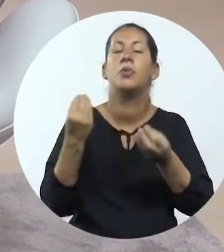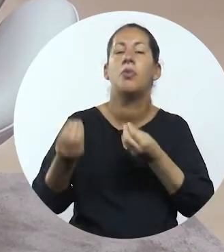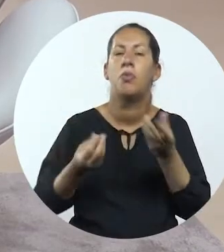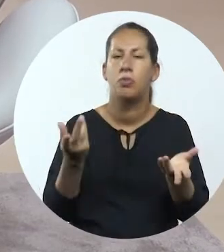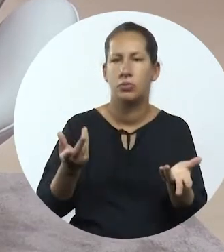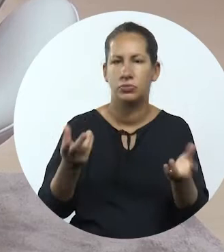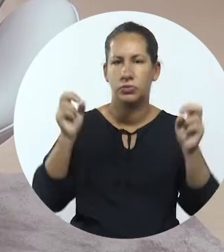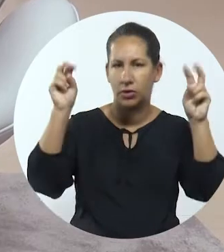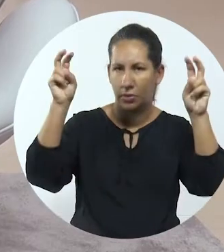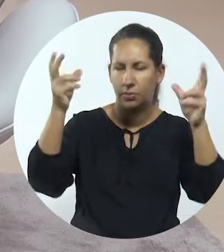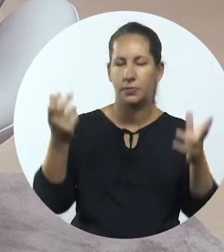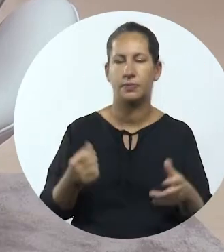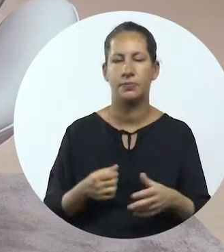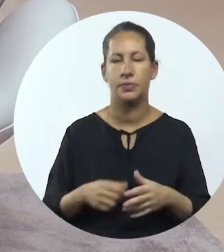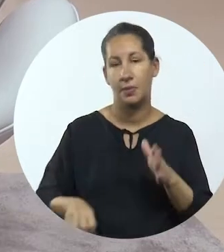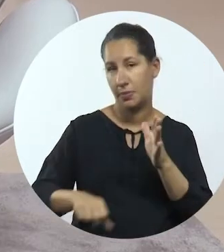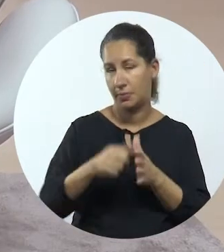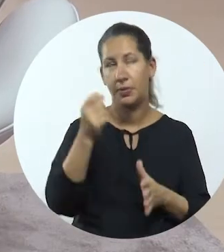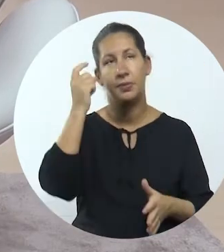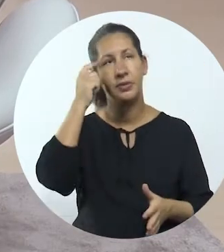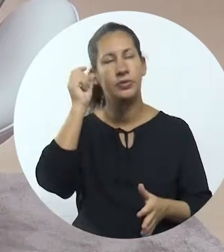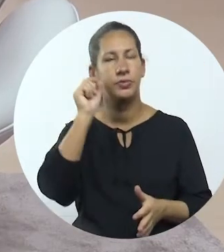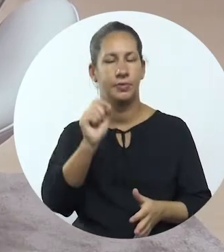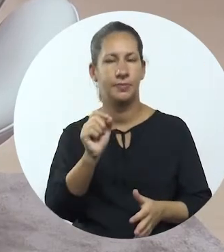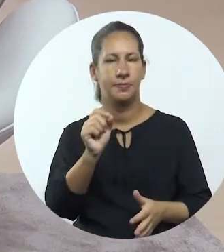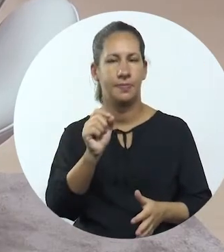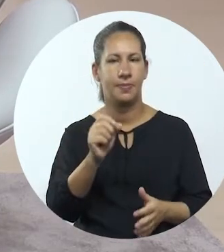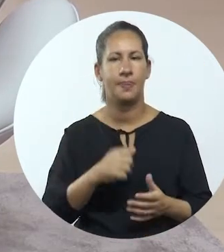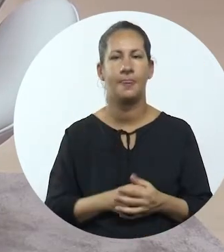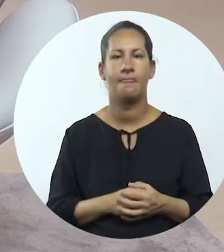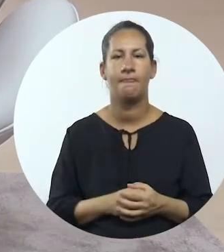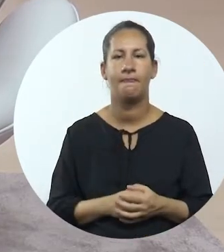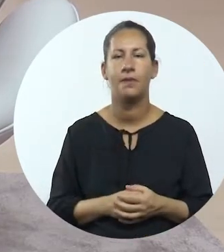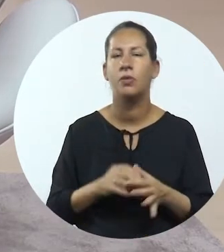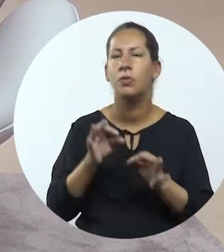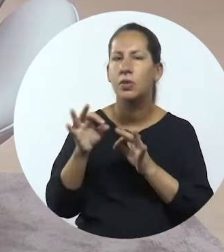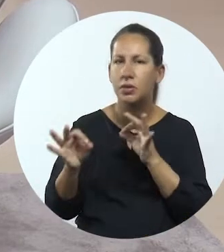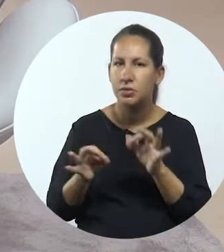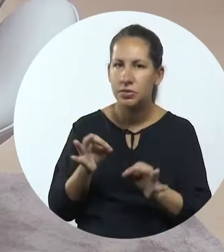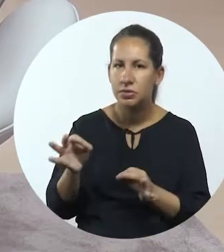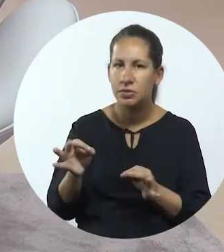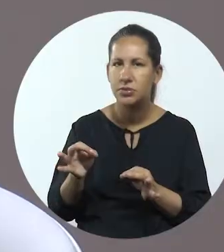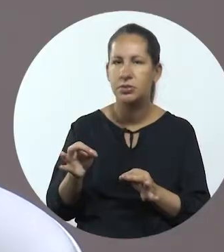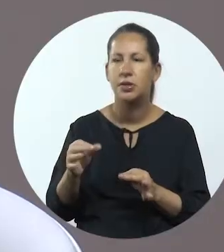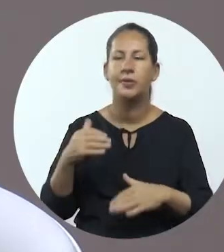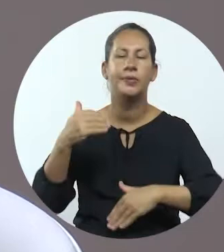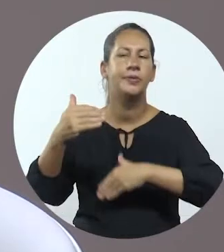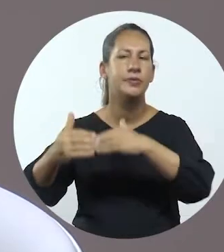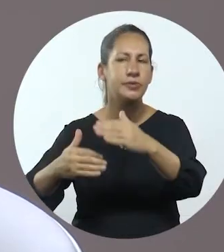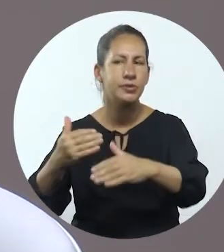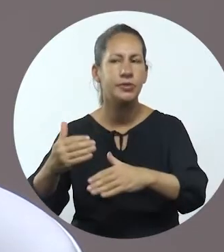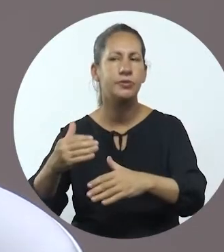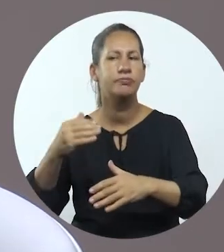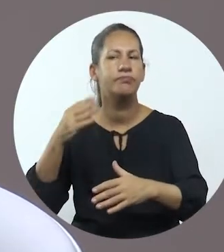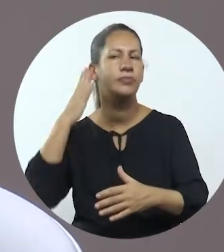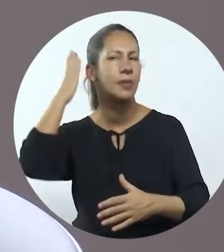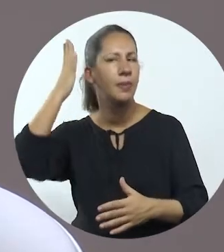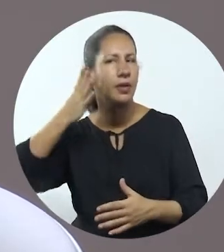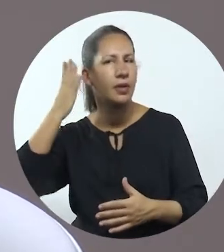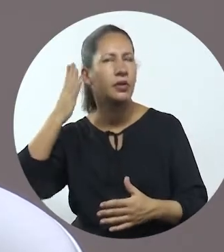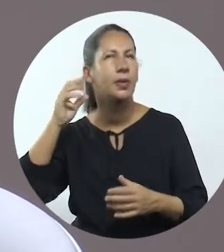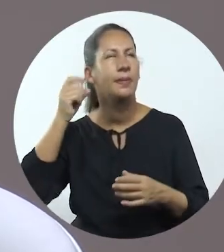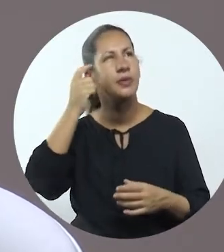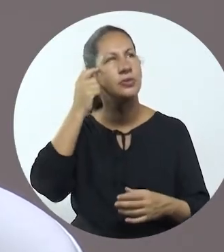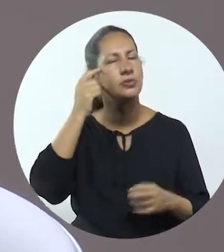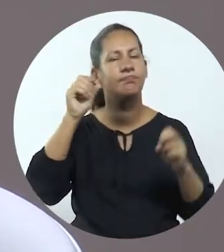temas, doutora Érica? Primeiro, o que a gente pensou? Na montagem desse ciclo de palestras, a gente pensou em